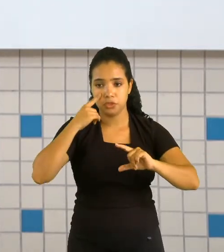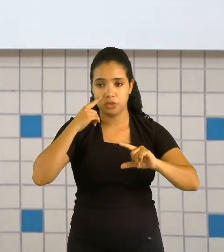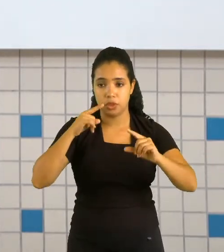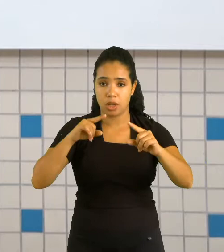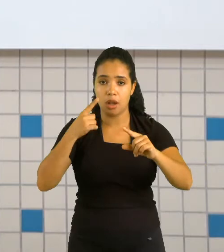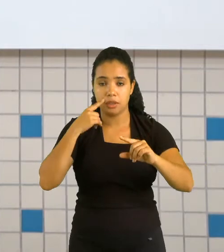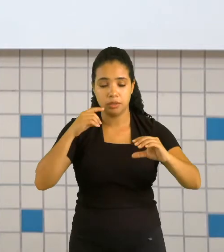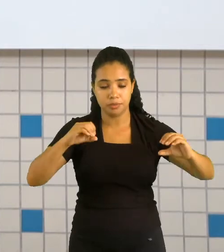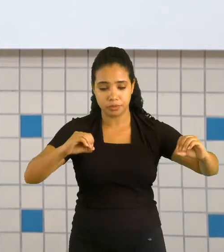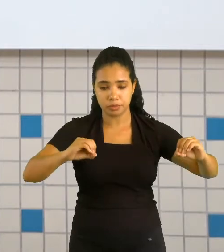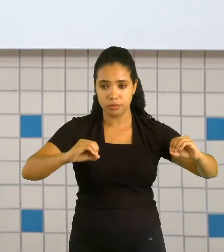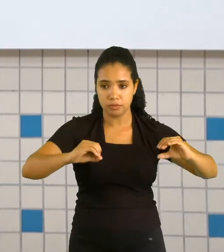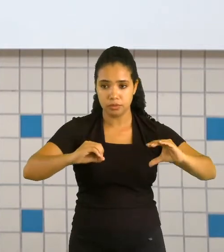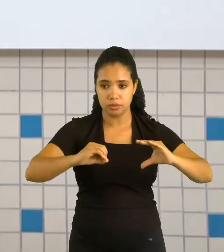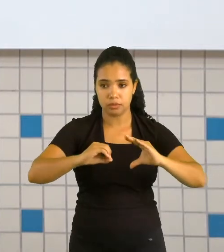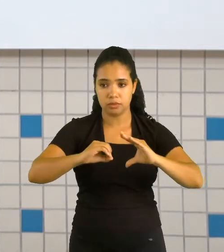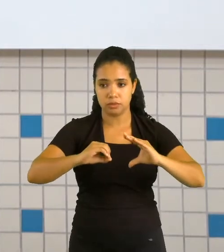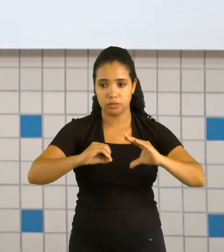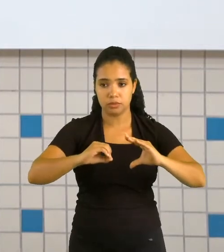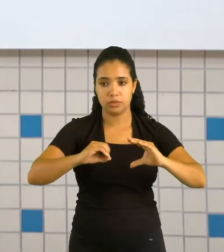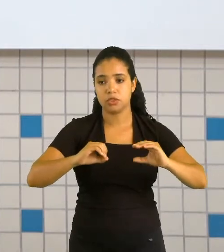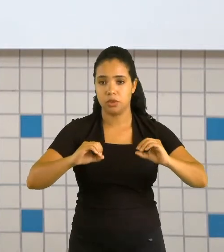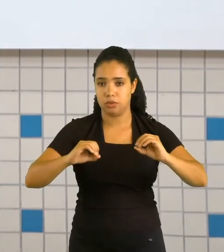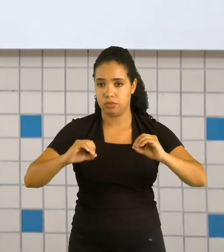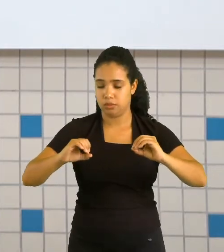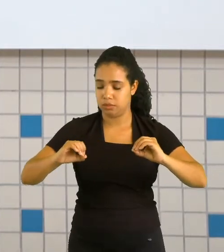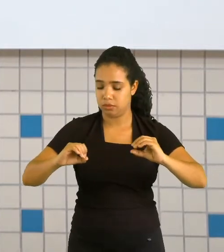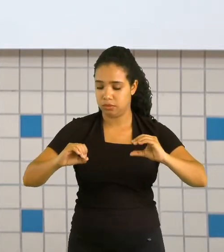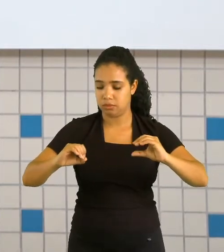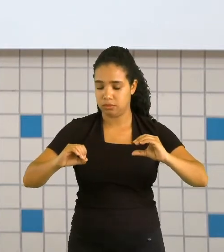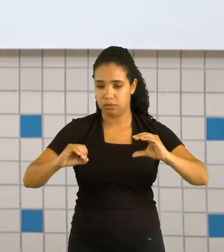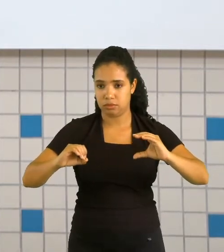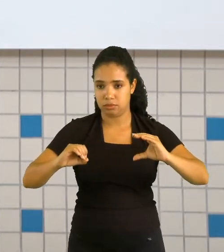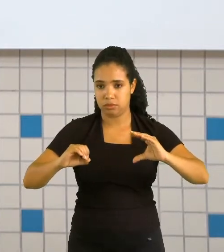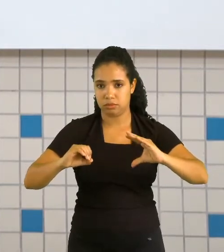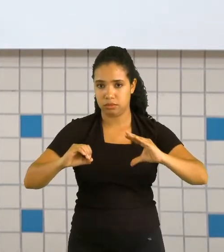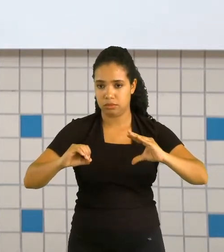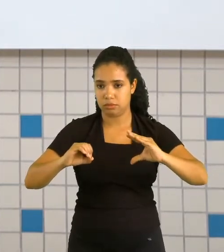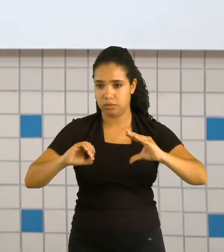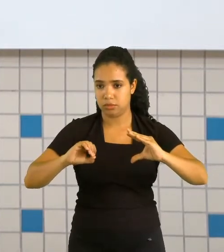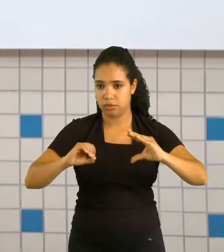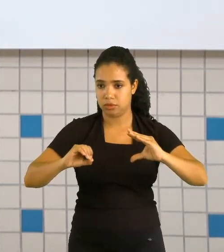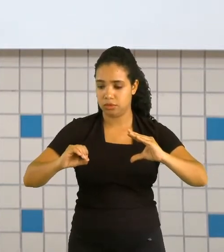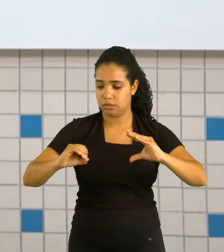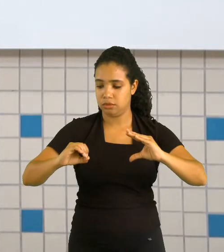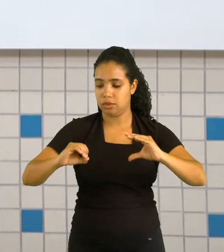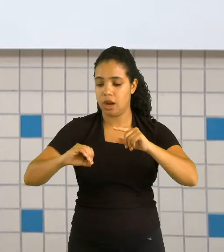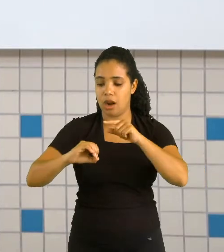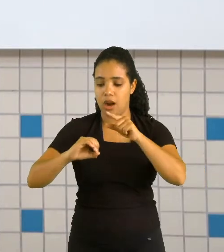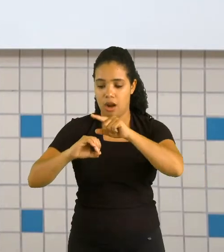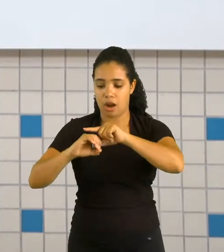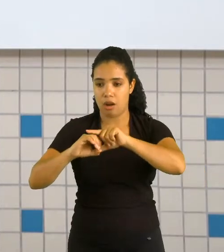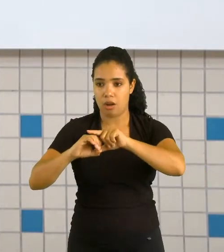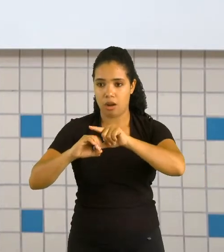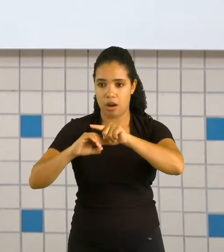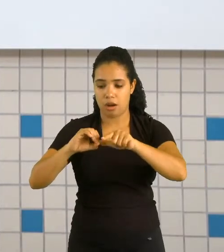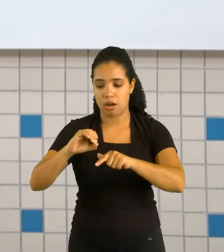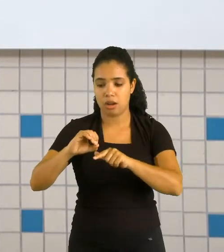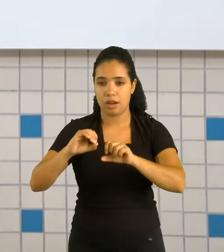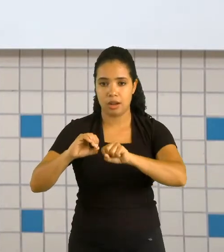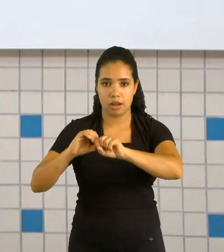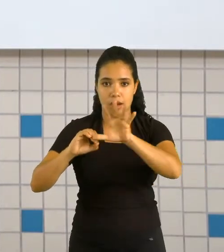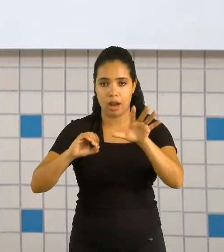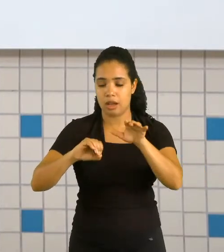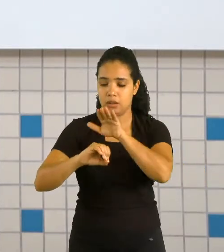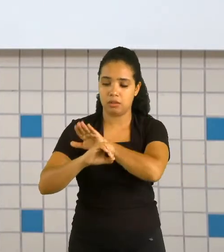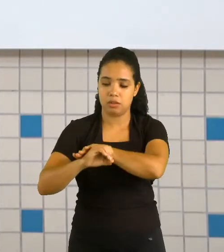pessoa de pé está aqui no Brasil, ao meio-dia, não vai ter sombra dessa pessoa nem